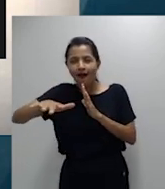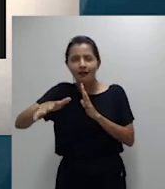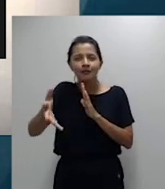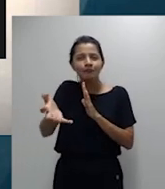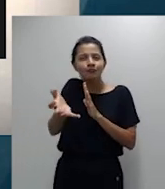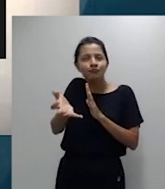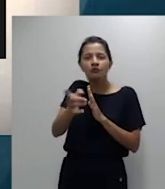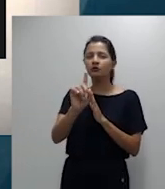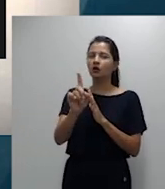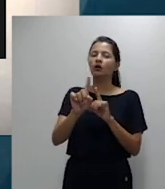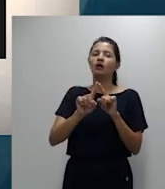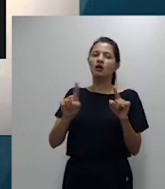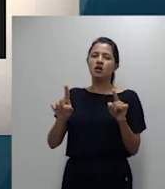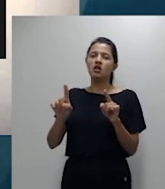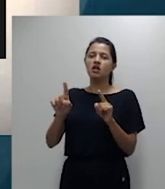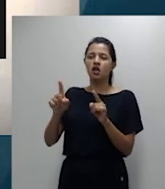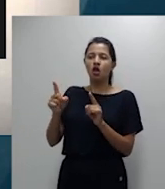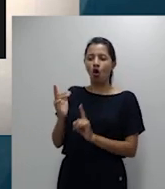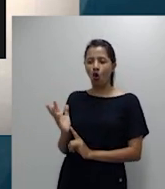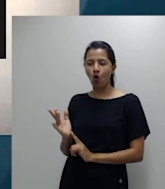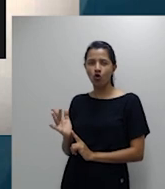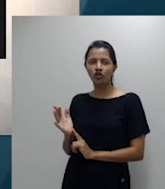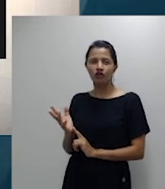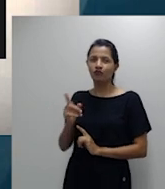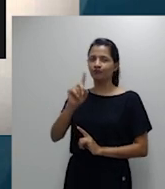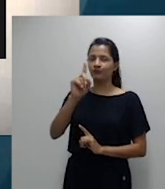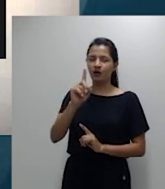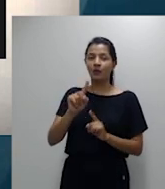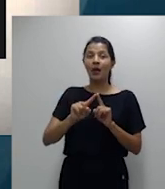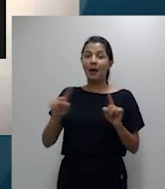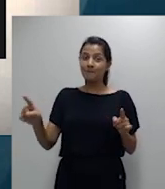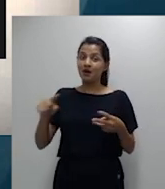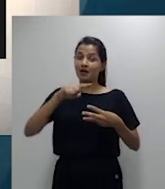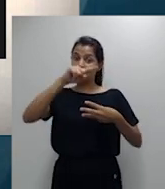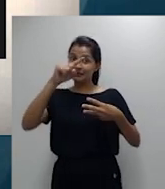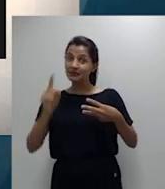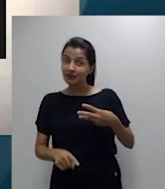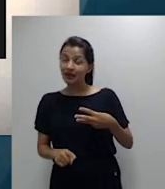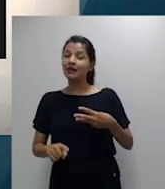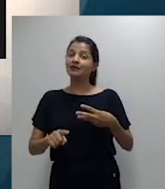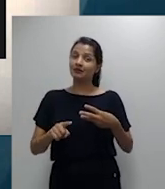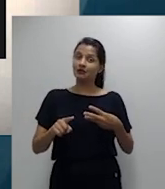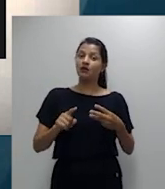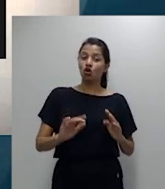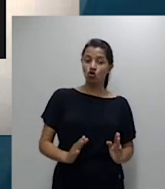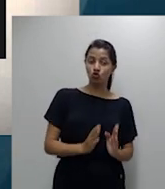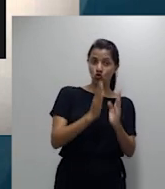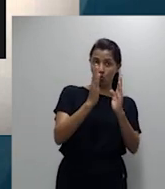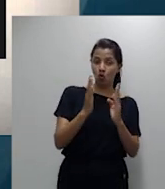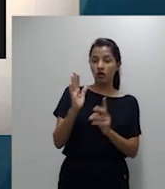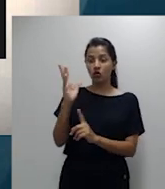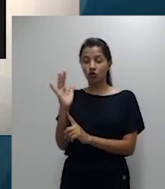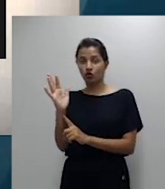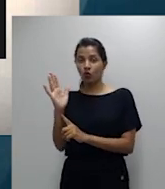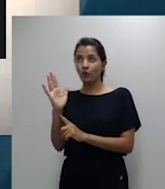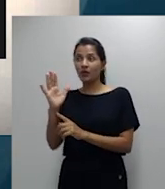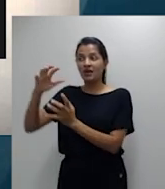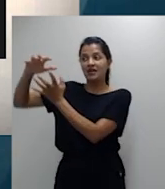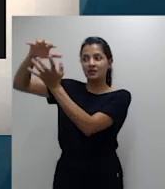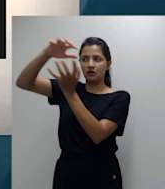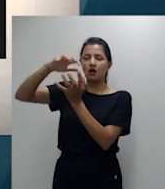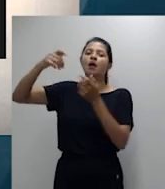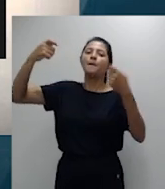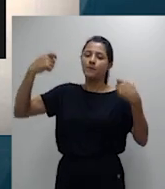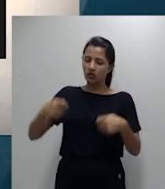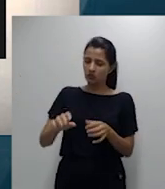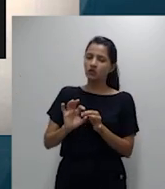mais Torres roteadores e satélite necessitam de autorização da Agência Nacional